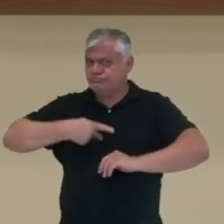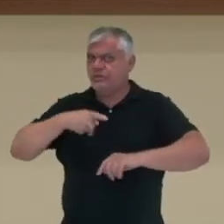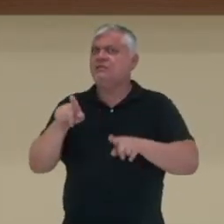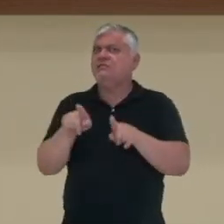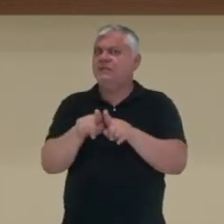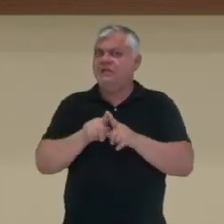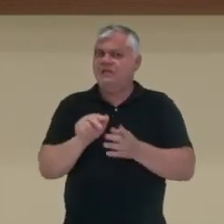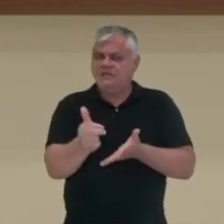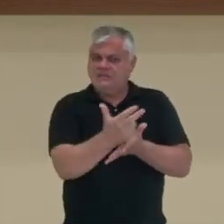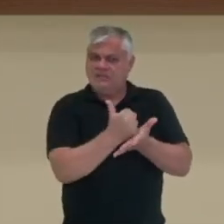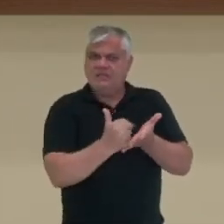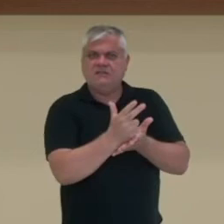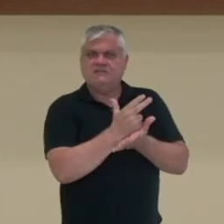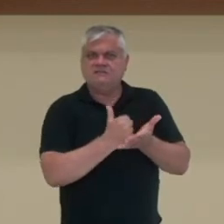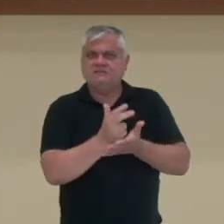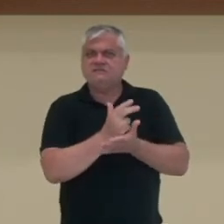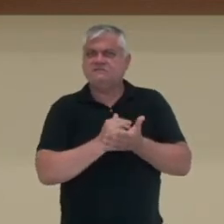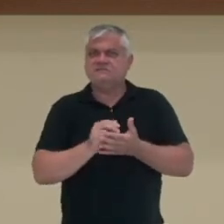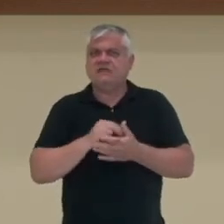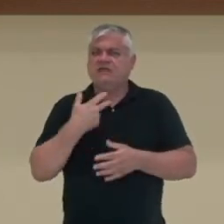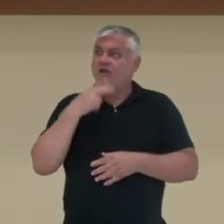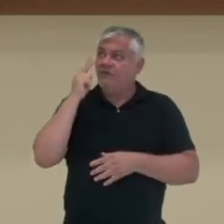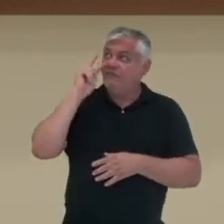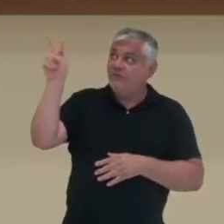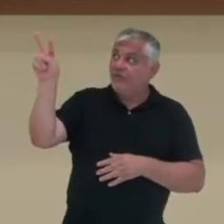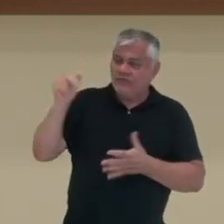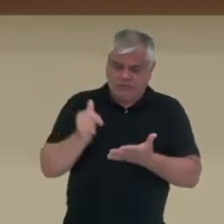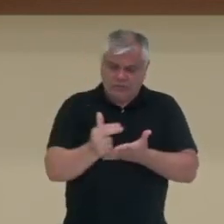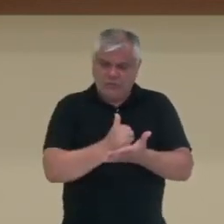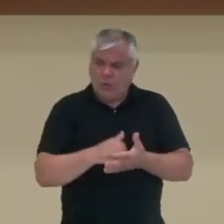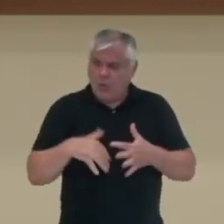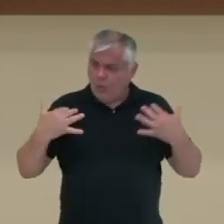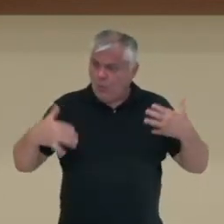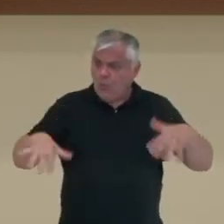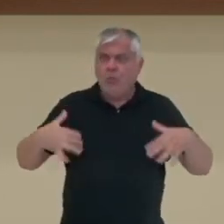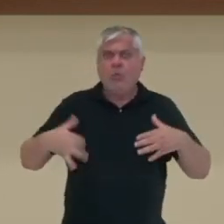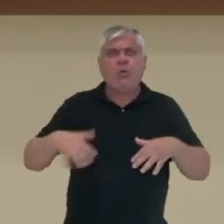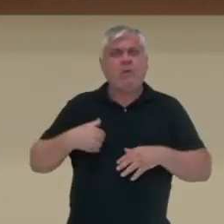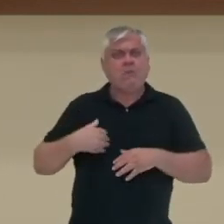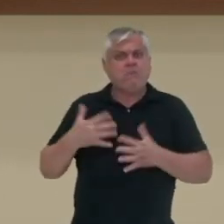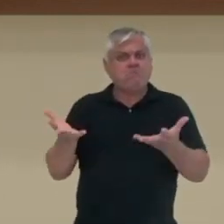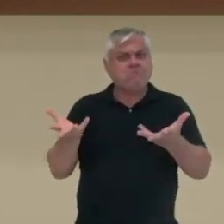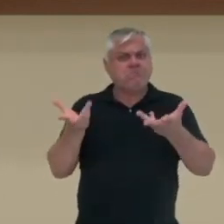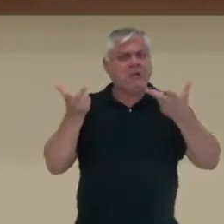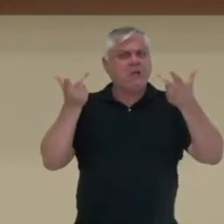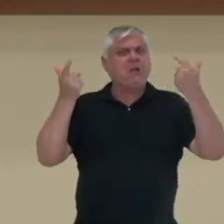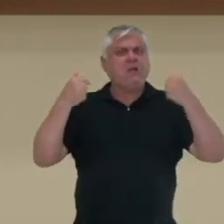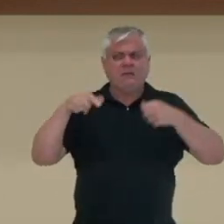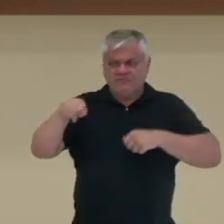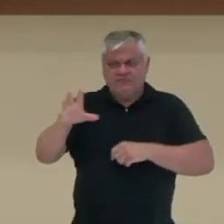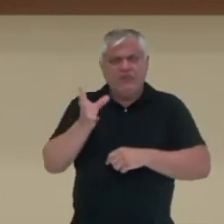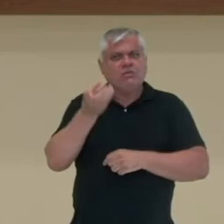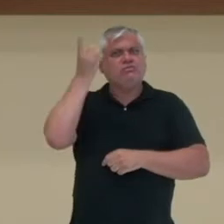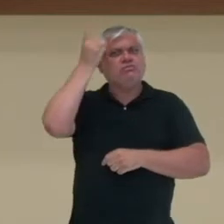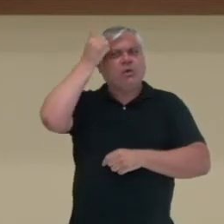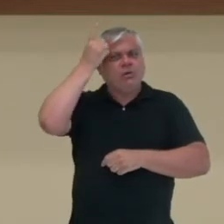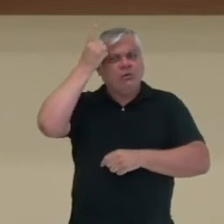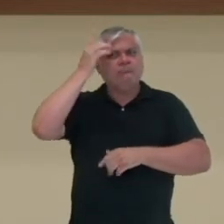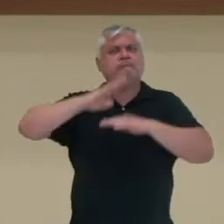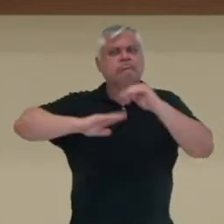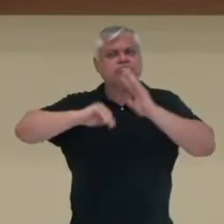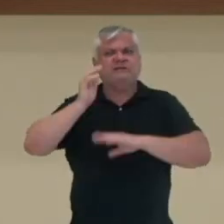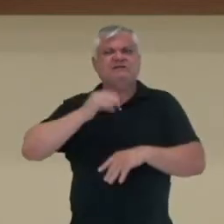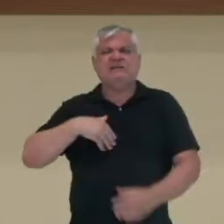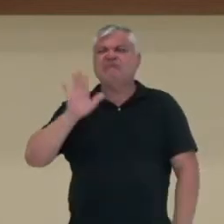de desenhar e desenham a olho nu, só de olhar, e a gente, uau, que maravilhoso! E a gente pensa, cara, você é um artista, você tem que se dedicar nisso. E às vezes ele